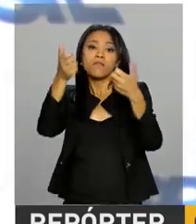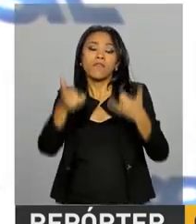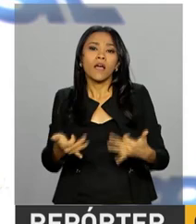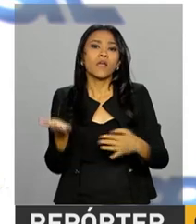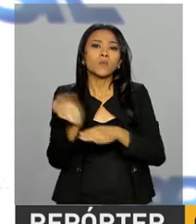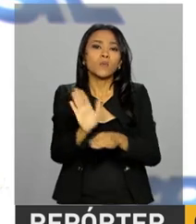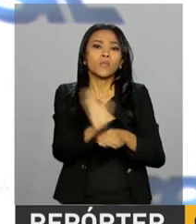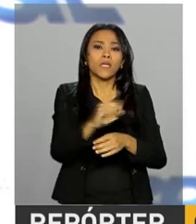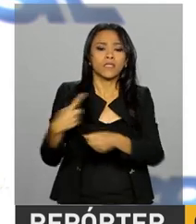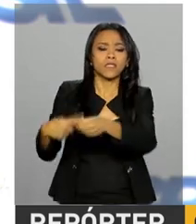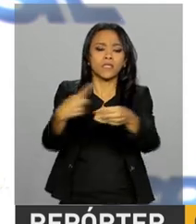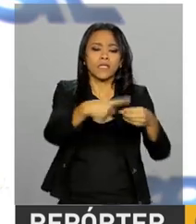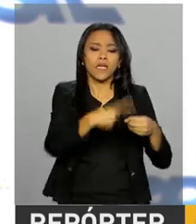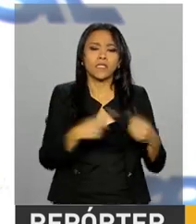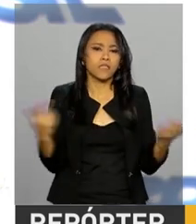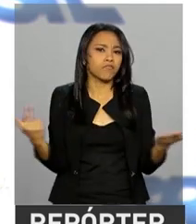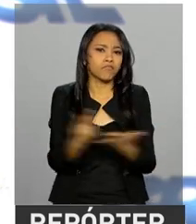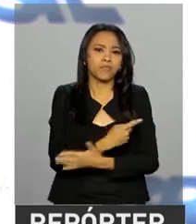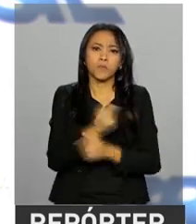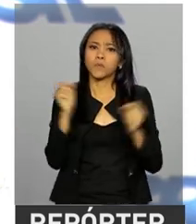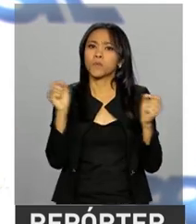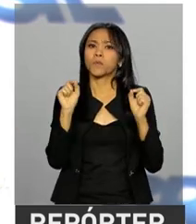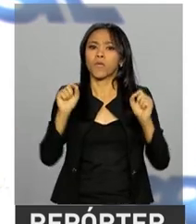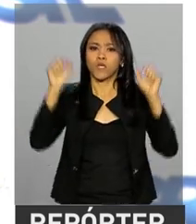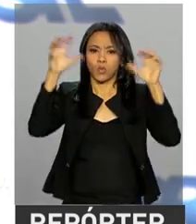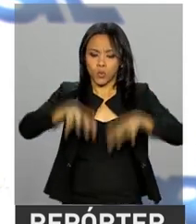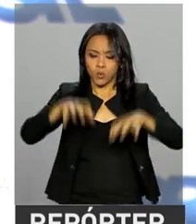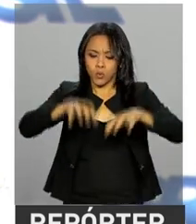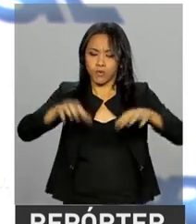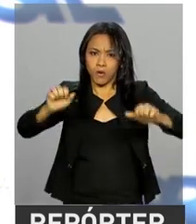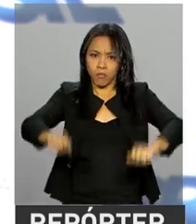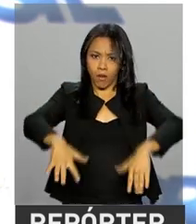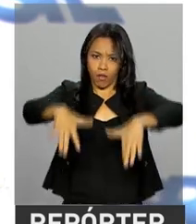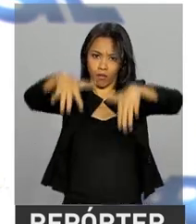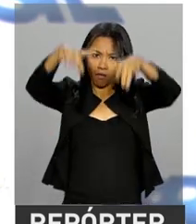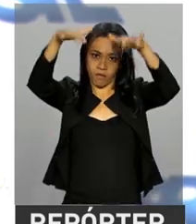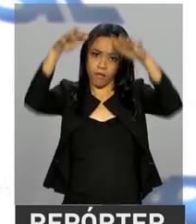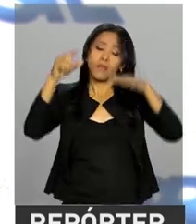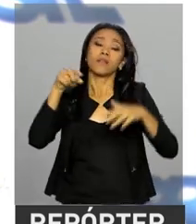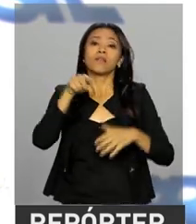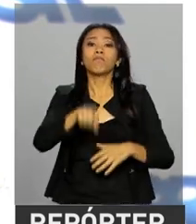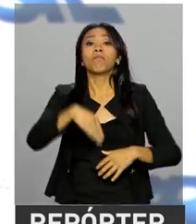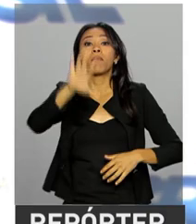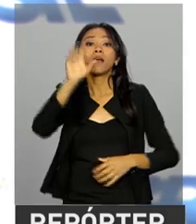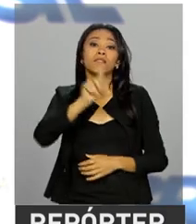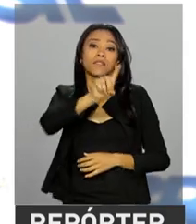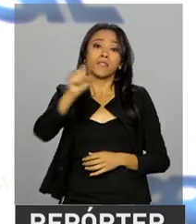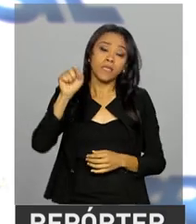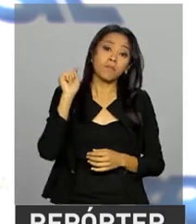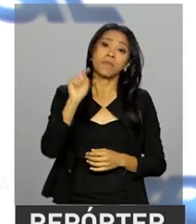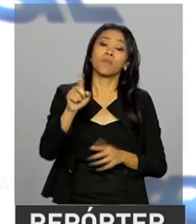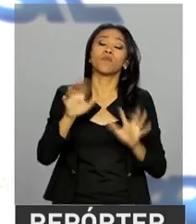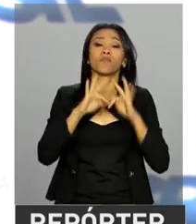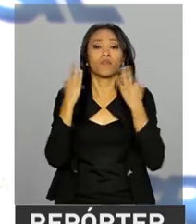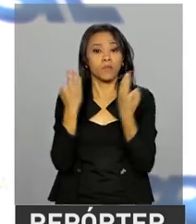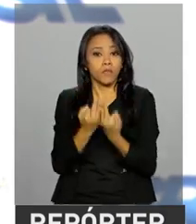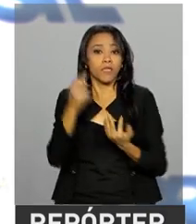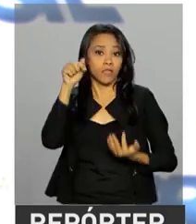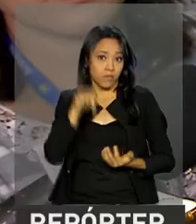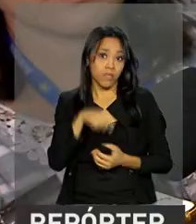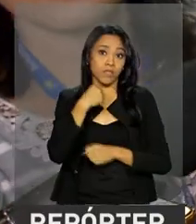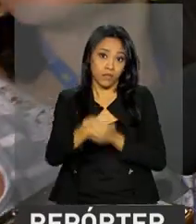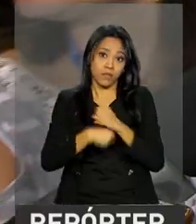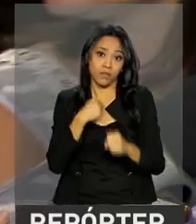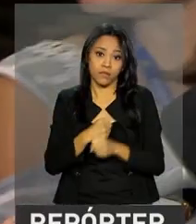foram atingidos por enchentes, mas a meta do governo federal é atender mais de 100 mil famílias em todo o Brasil ainda este